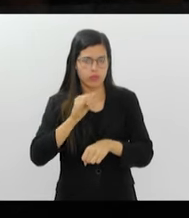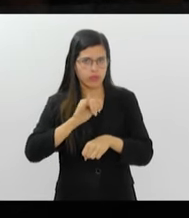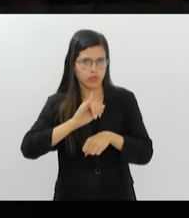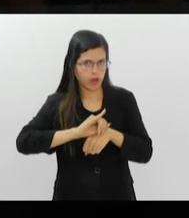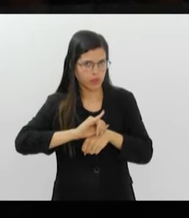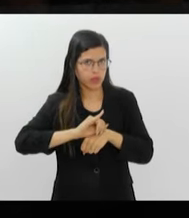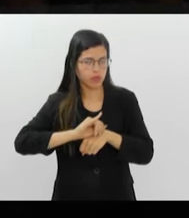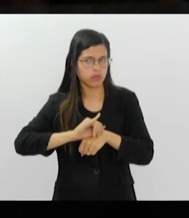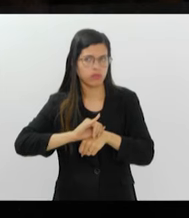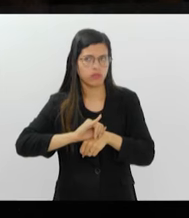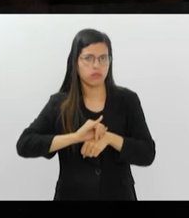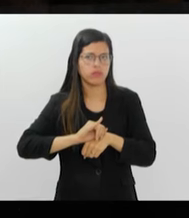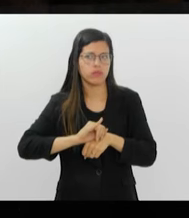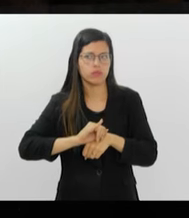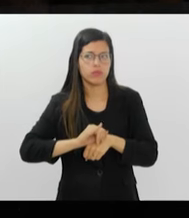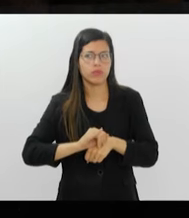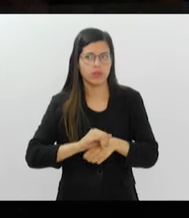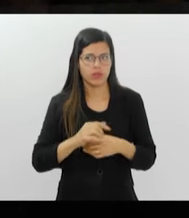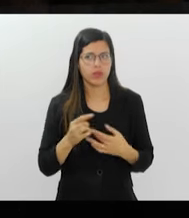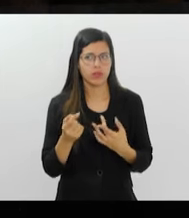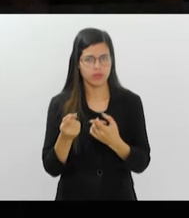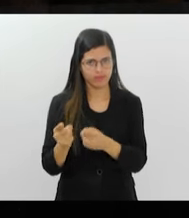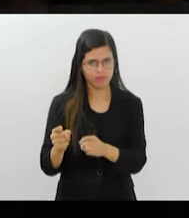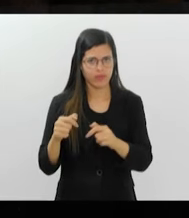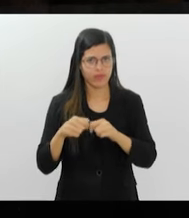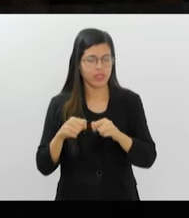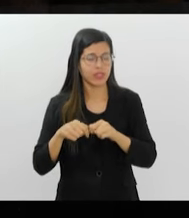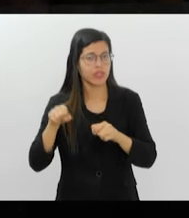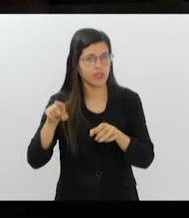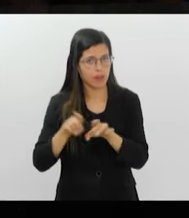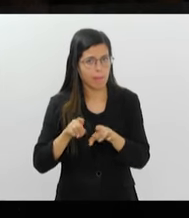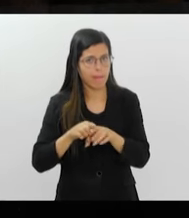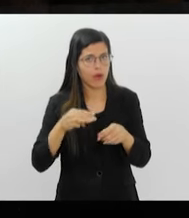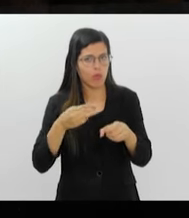fazê-la no município de São Gonçalo,